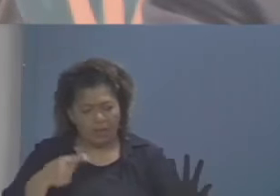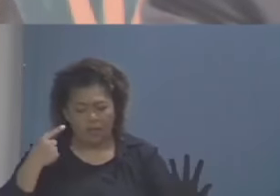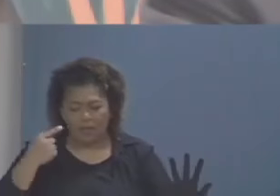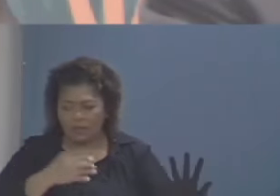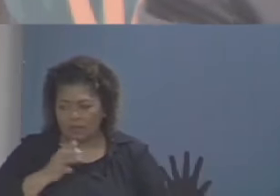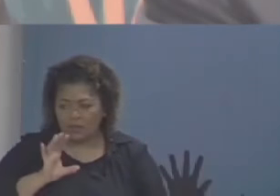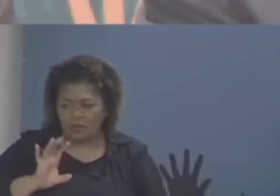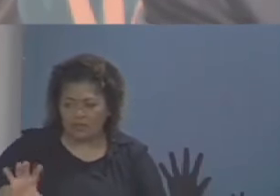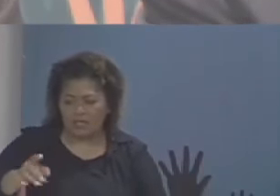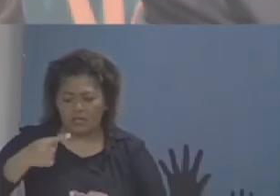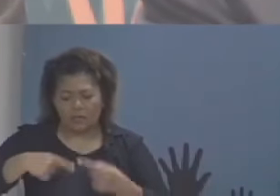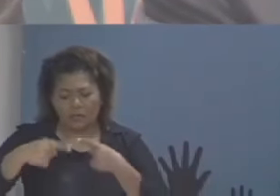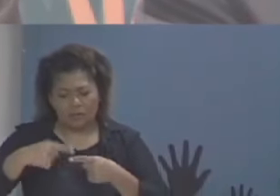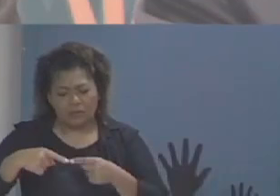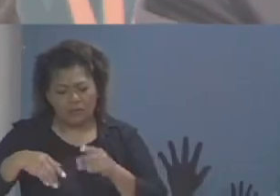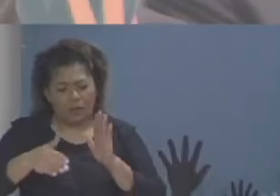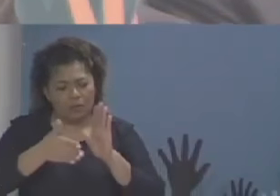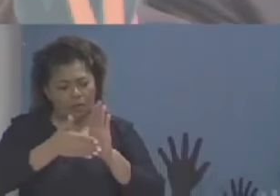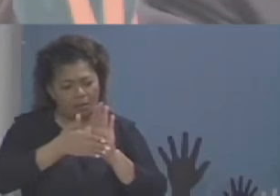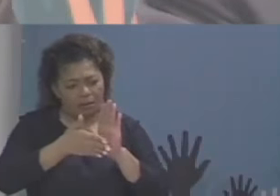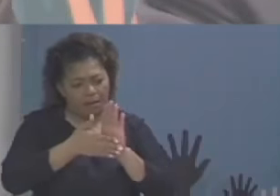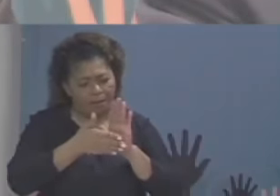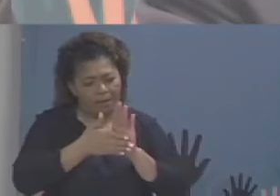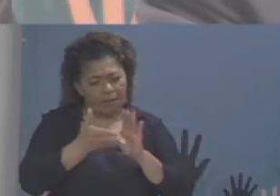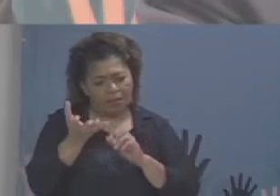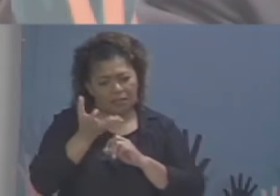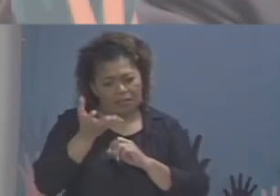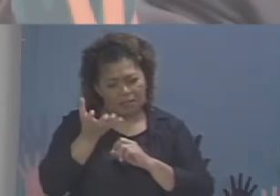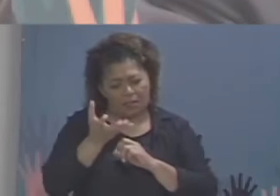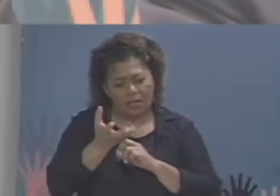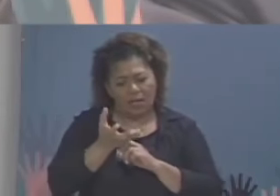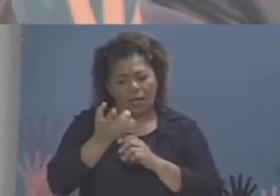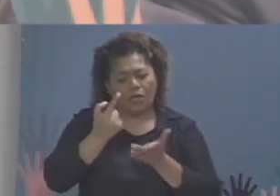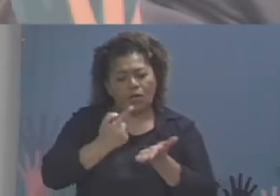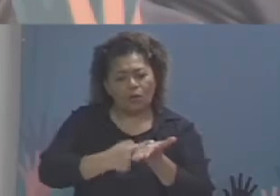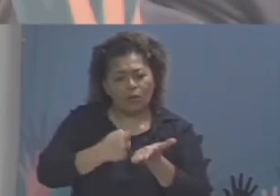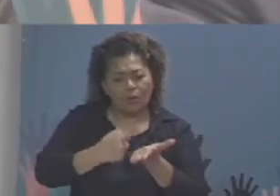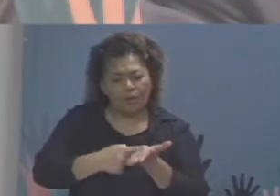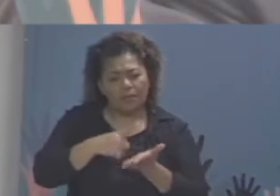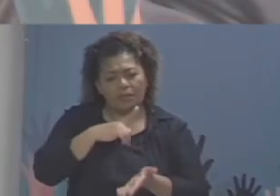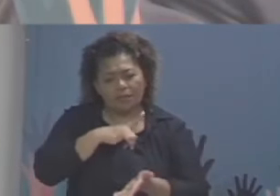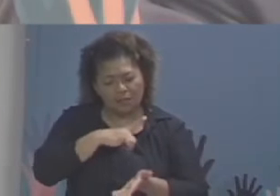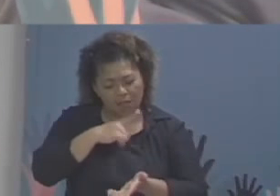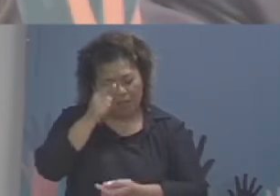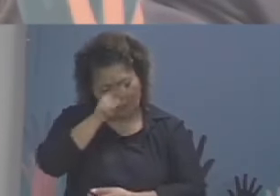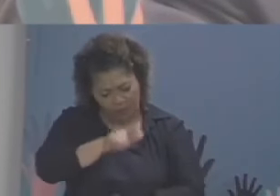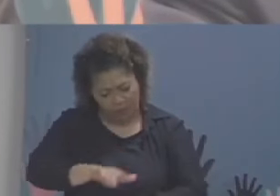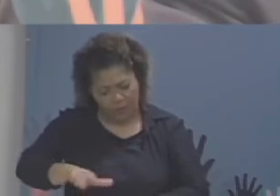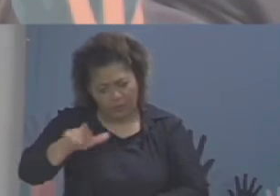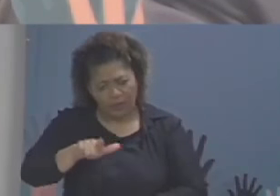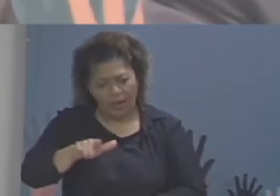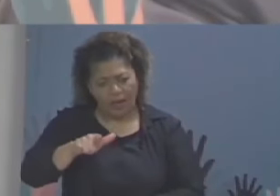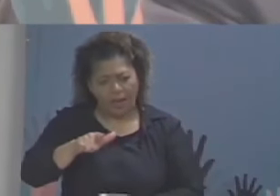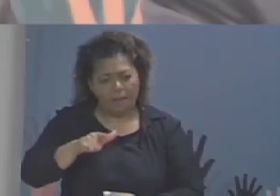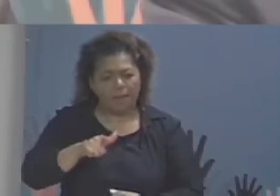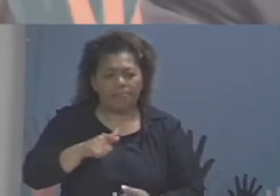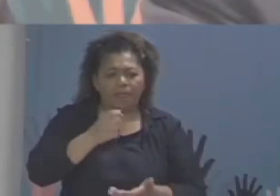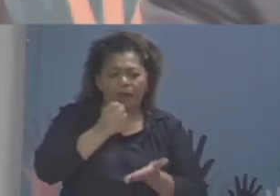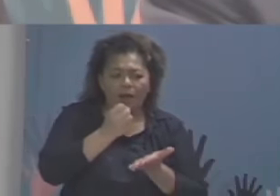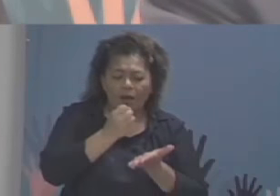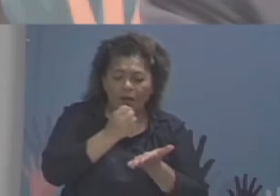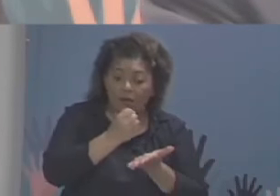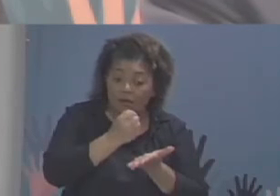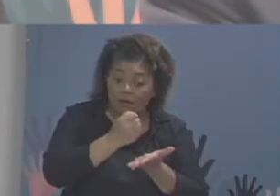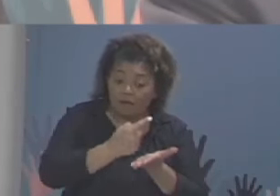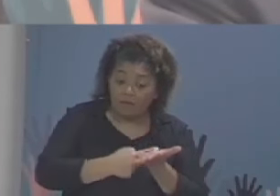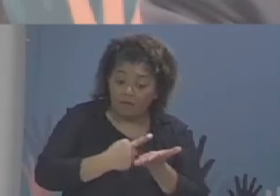pauta. Quero dizer para você, Mercedes, que aquele compromisso que a gente tem feito, a gente tem mantido. E, ao contrário do que o colega Luiz aqui diz, nós